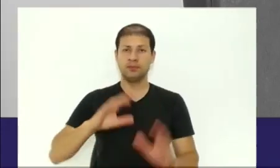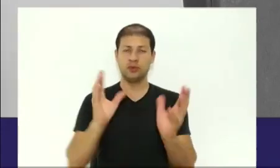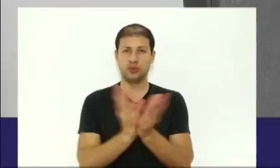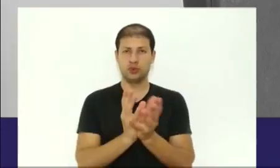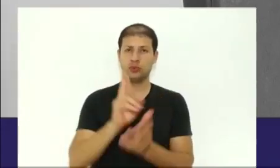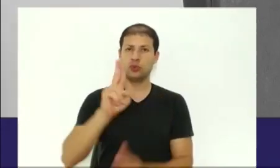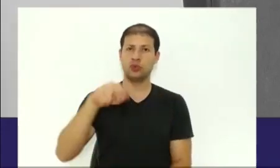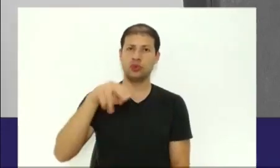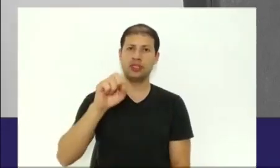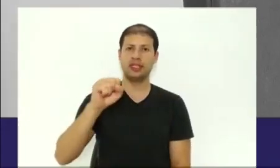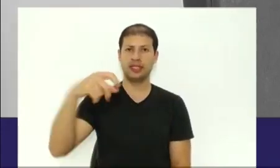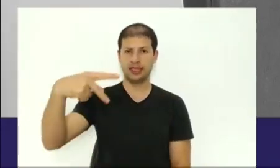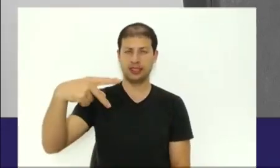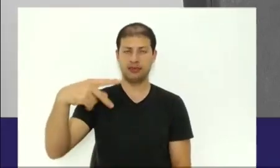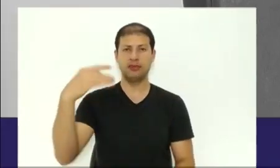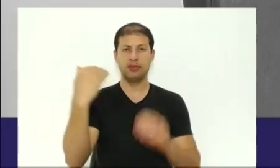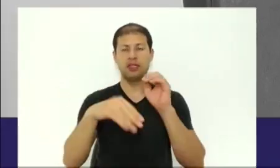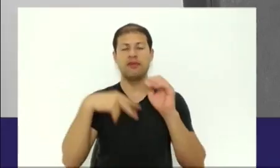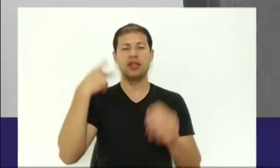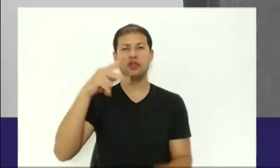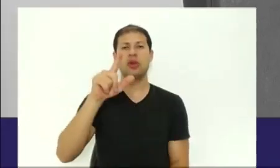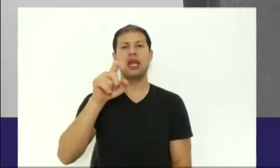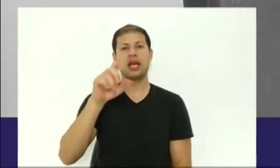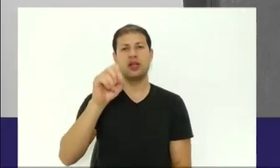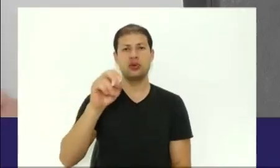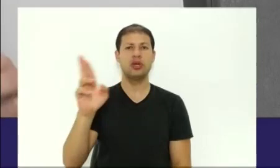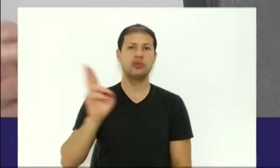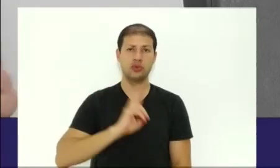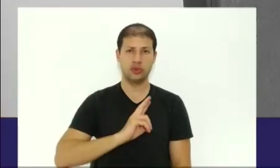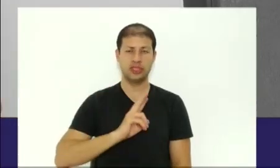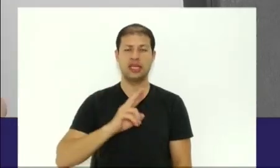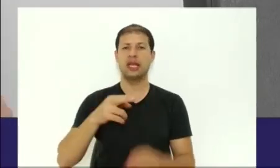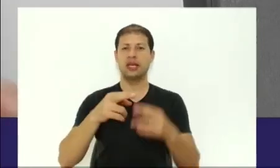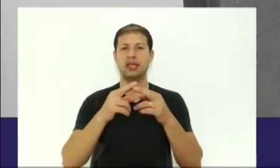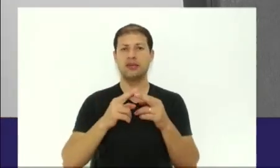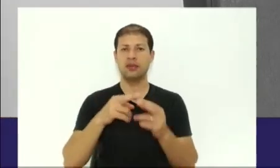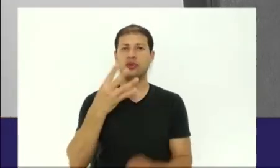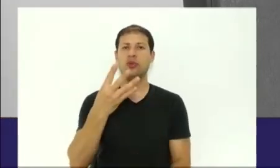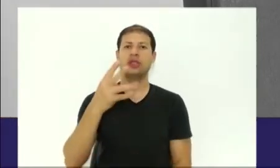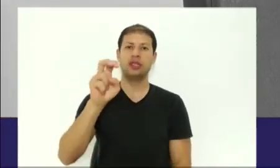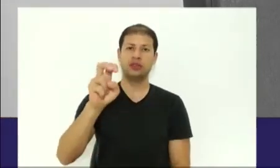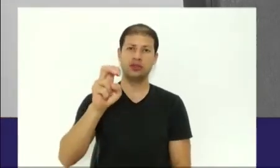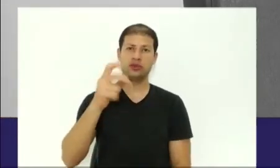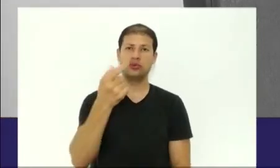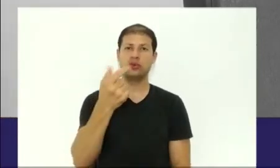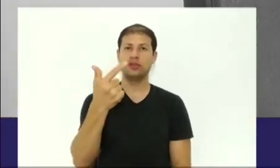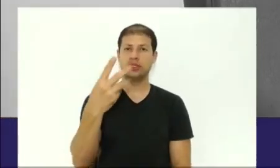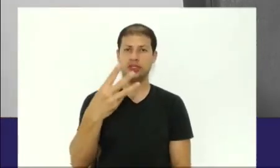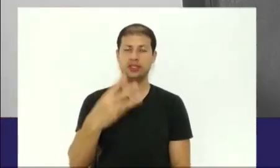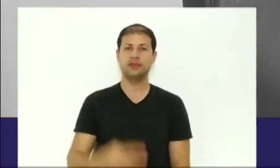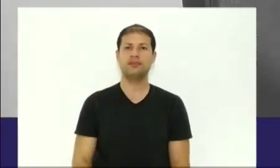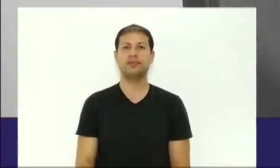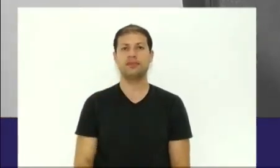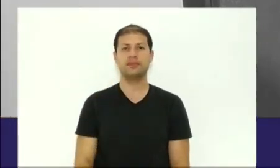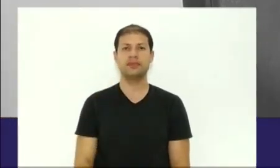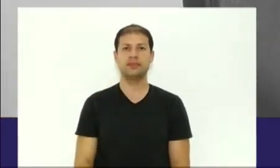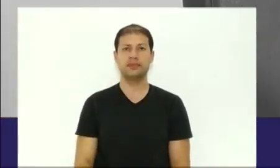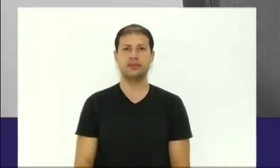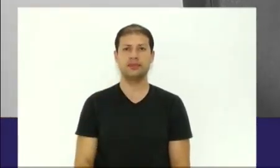para o vereador Lelo Pagani, respondendo ao requerimento número 45 de 2023.